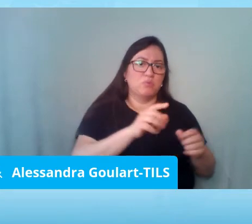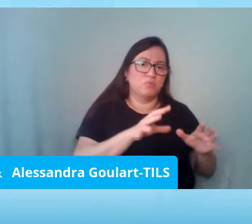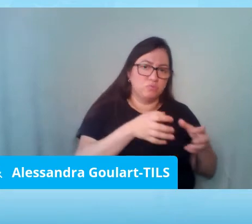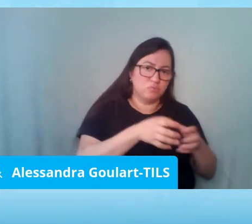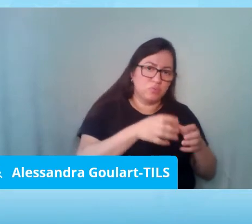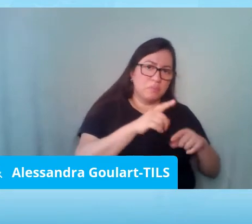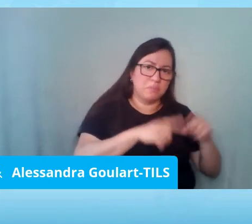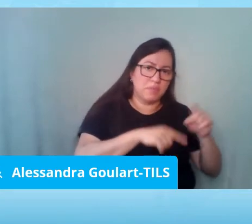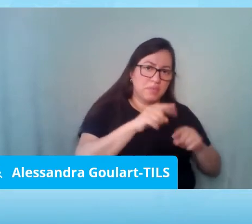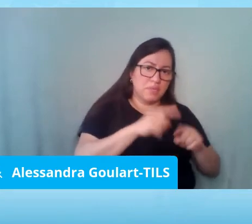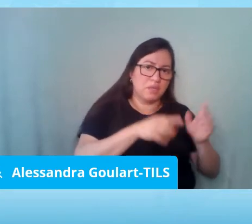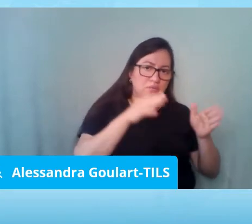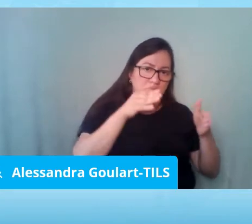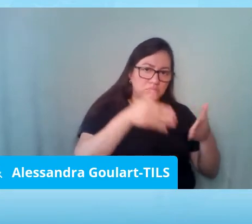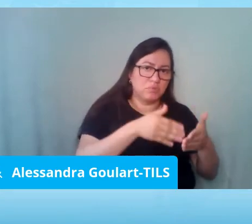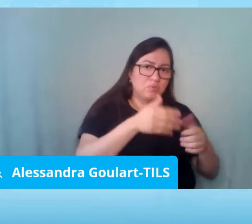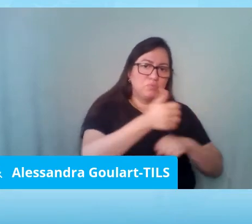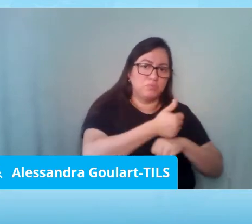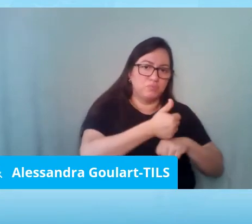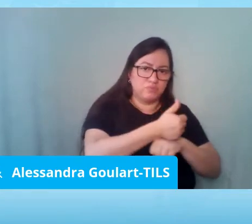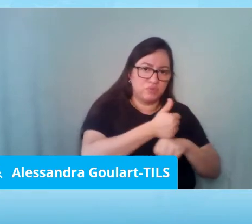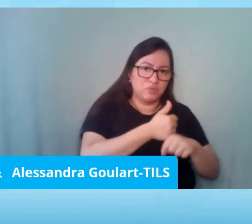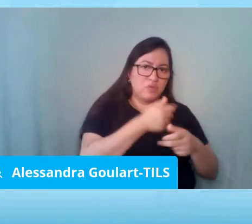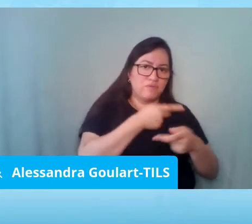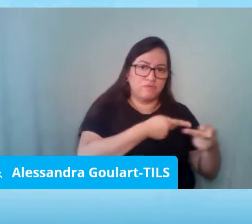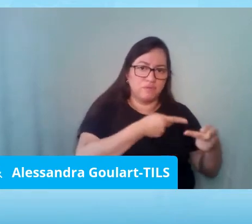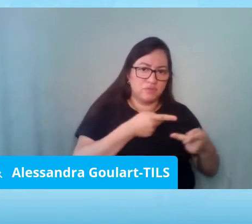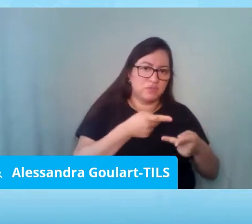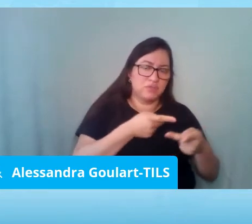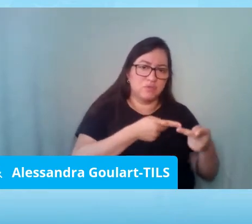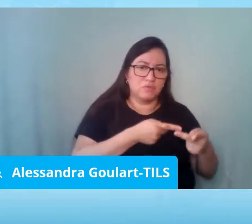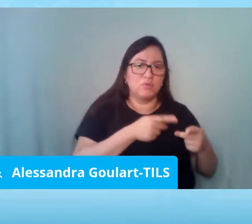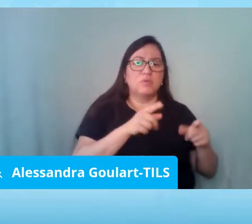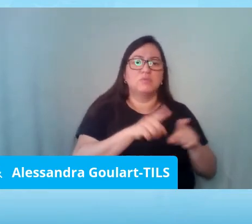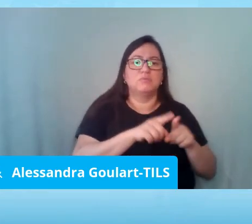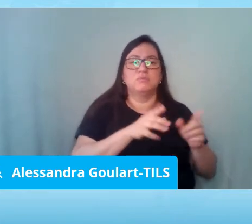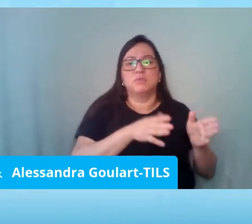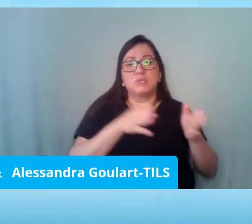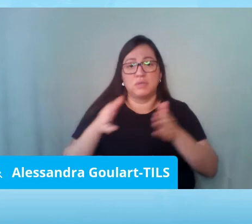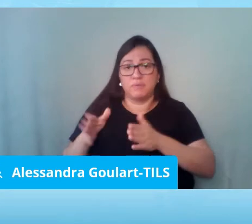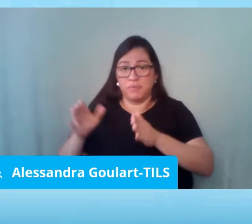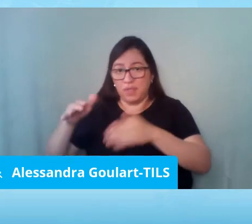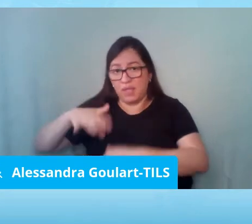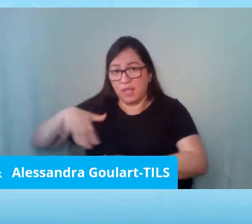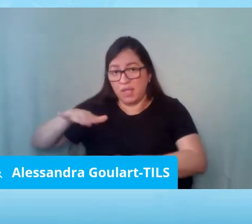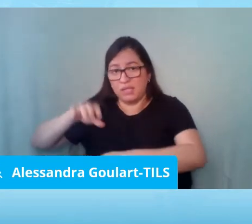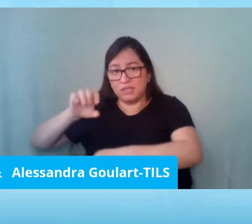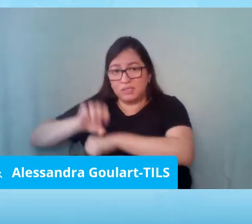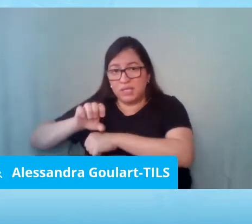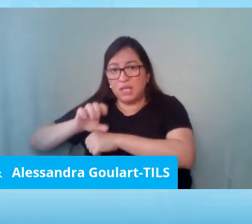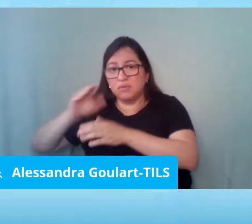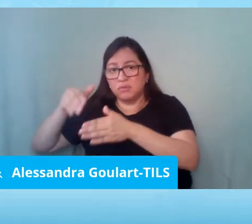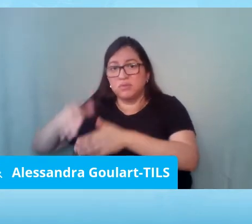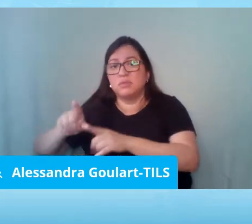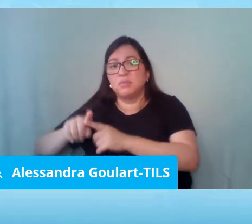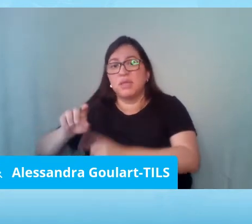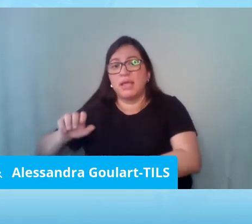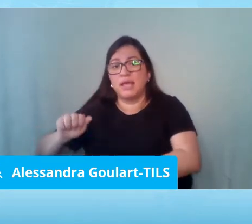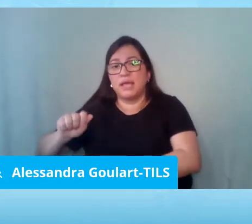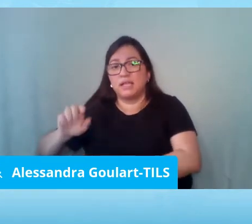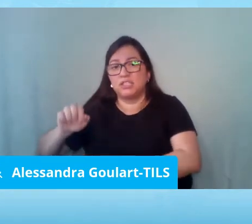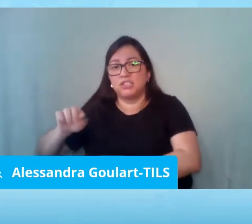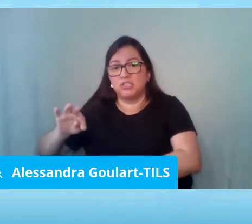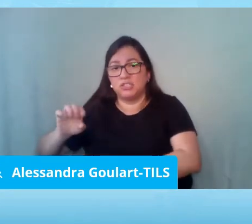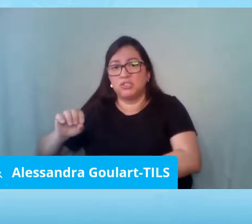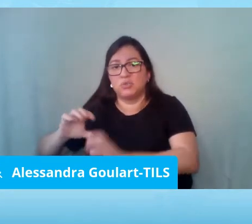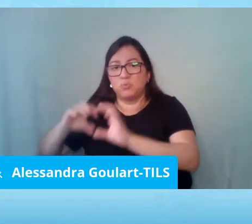material específico para os visitadores e a atenção básica do Estado também fez um material para os agentes comunitários. E a gente tem percebido